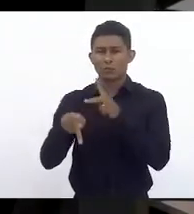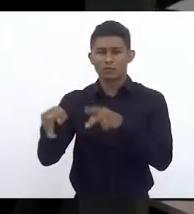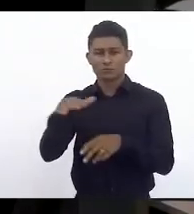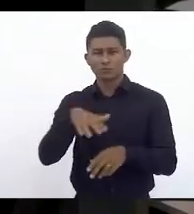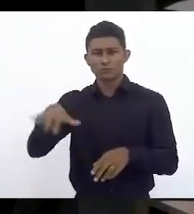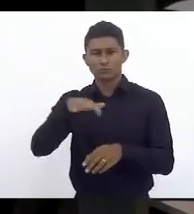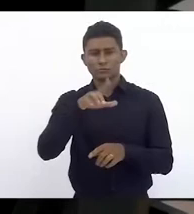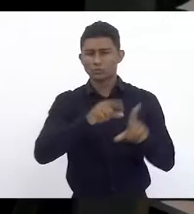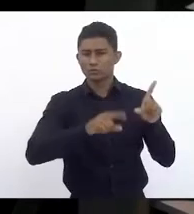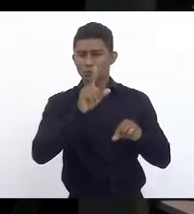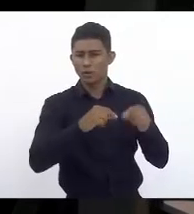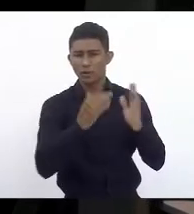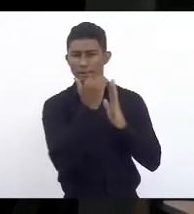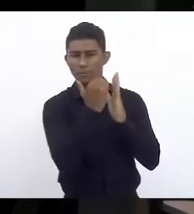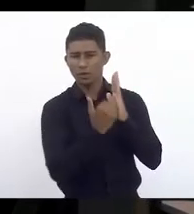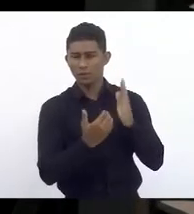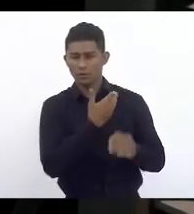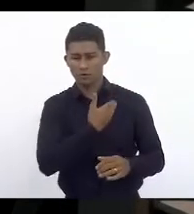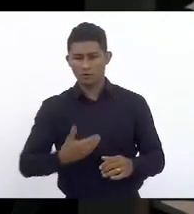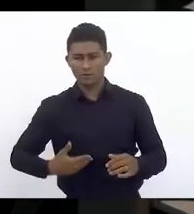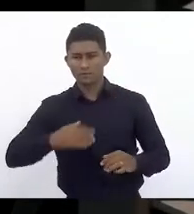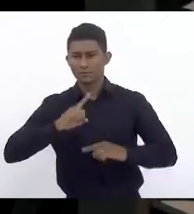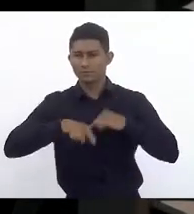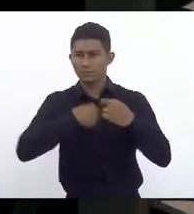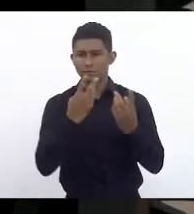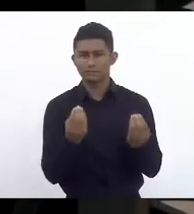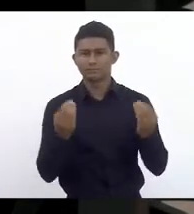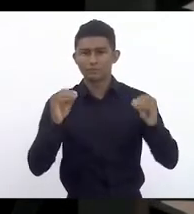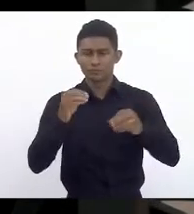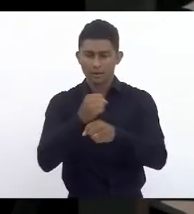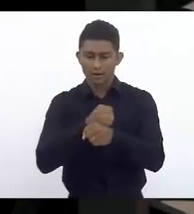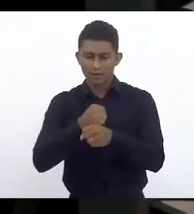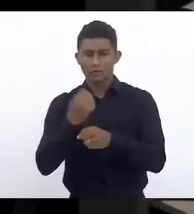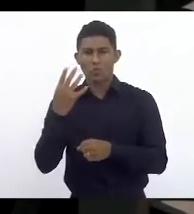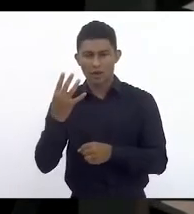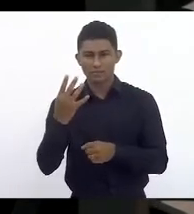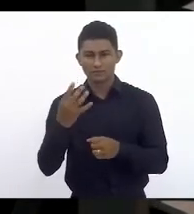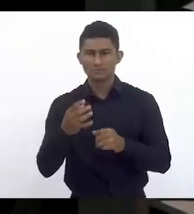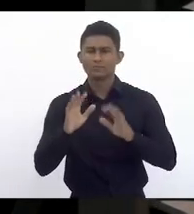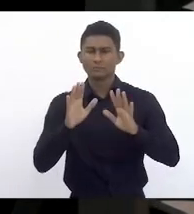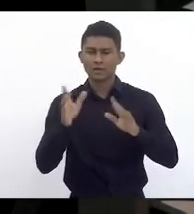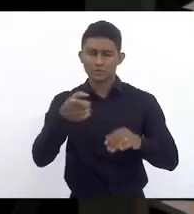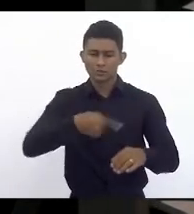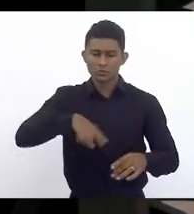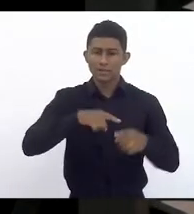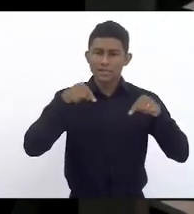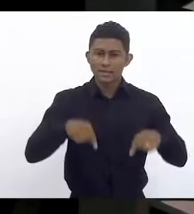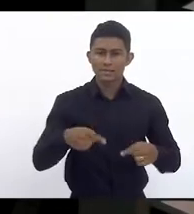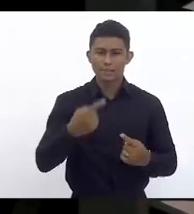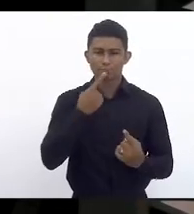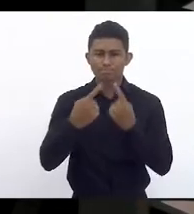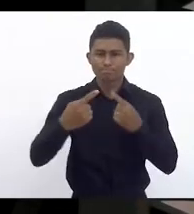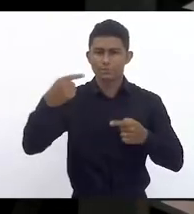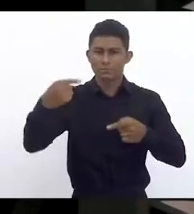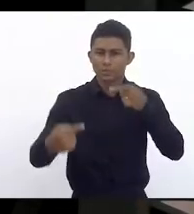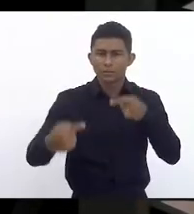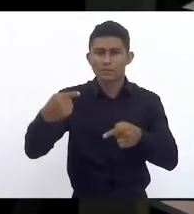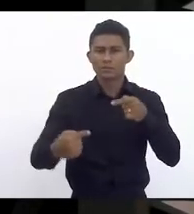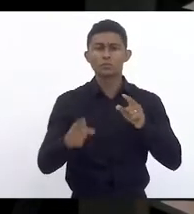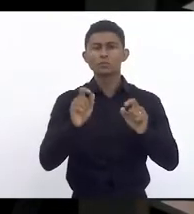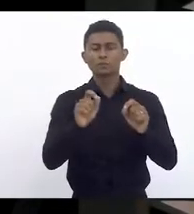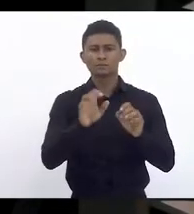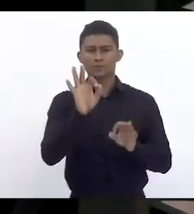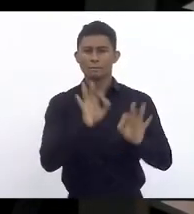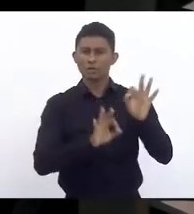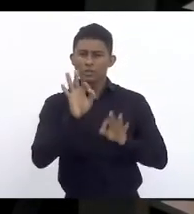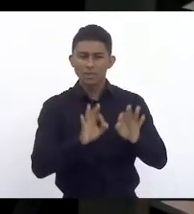aquele programa de governo e aquilo é implementado nos 4 anos. O que nós estamos debatendo é um projeto